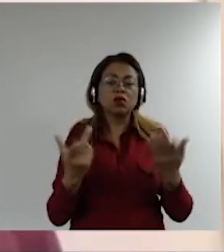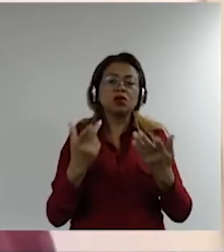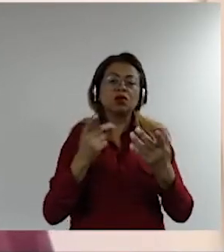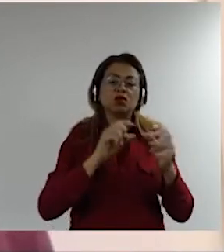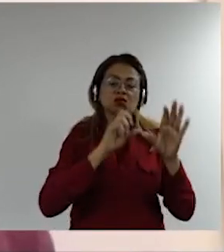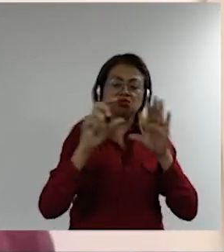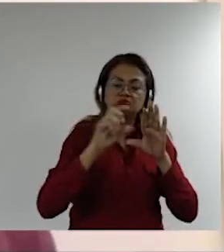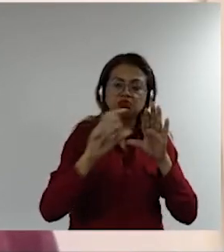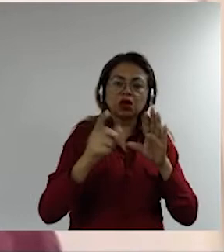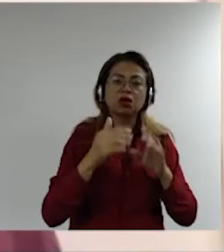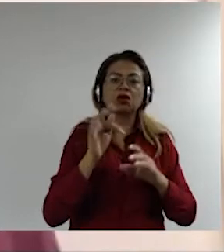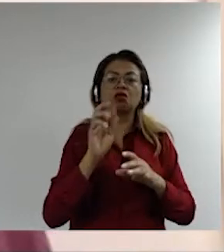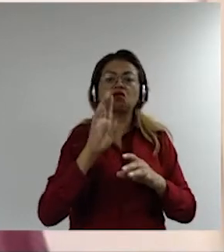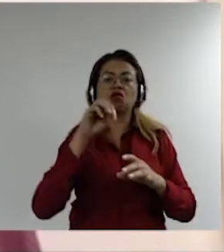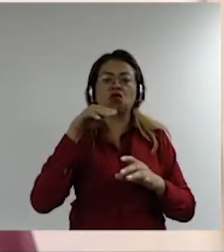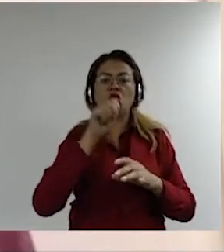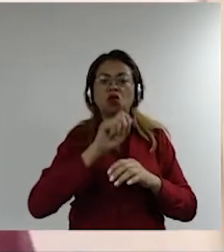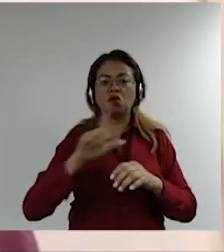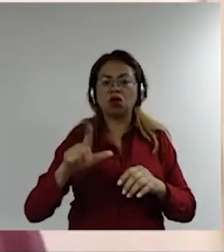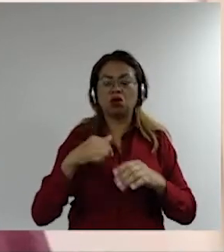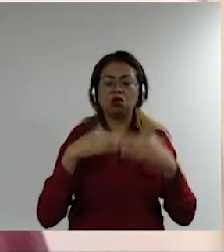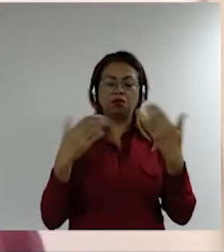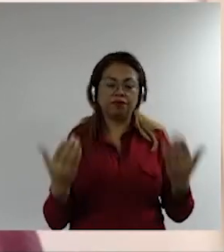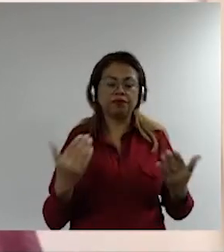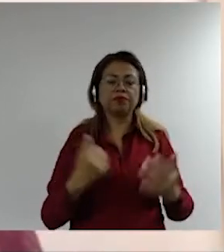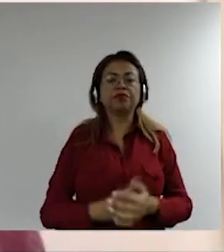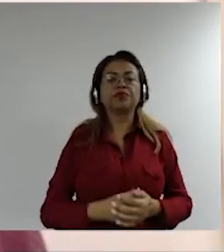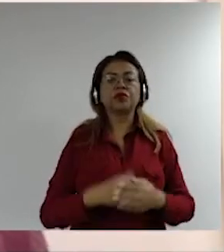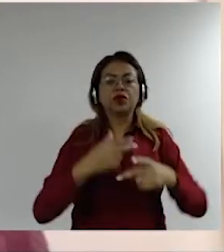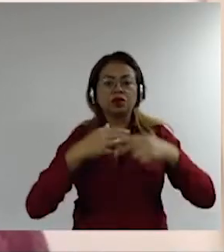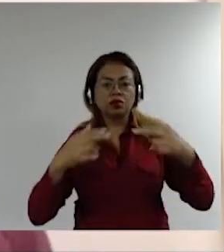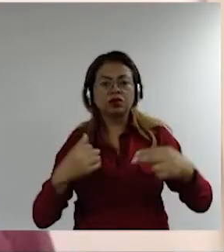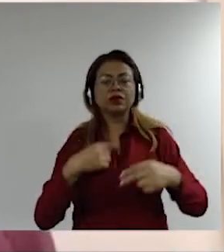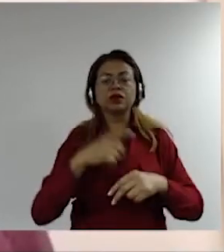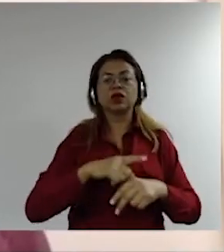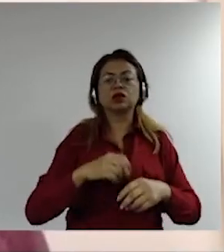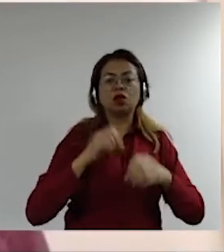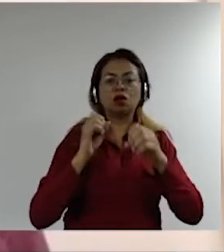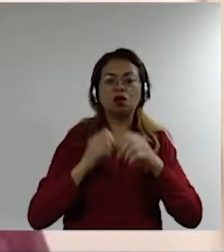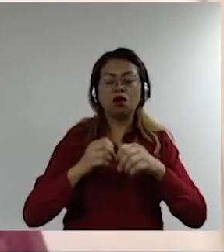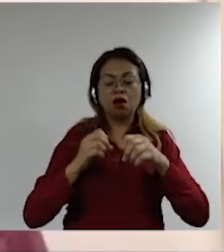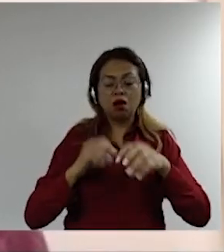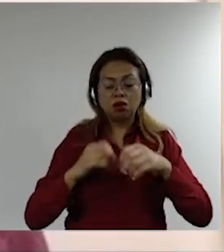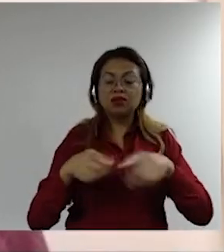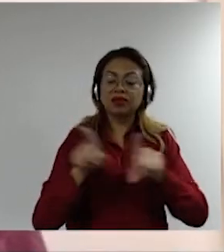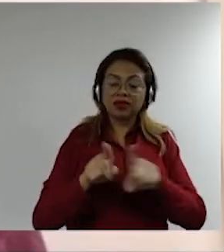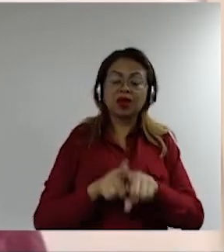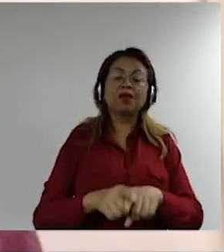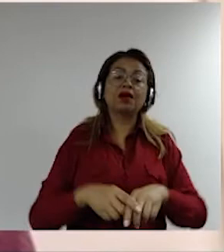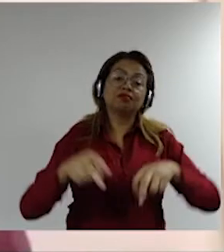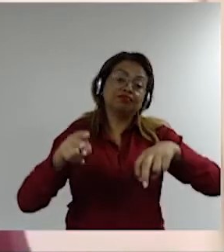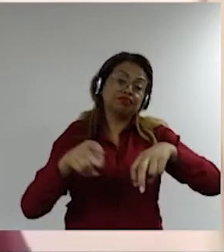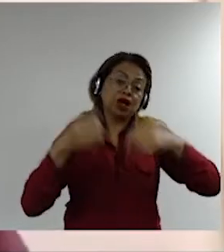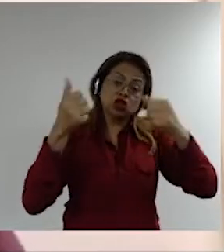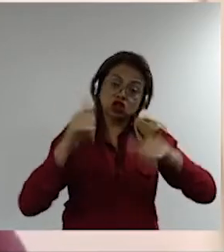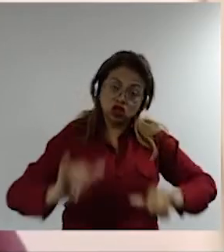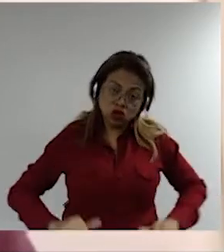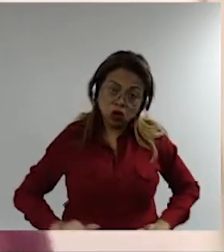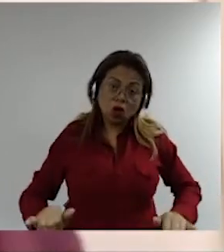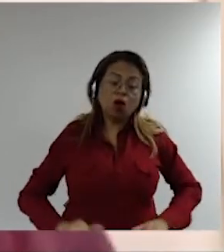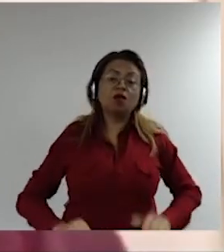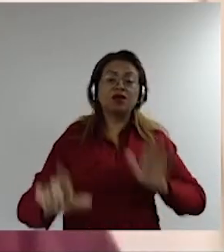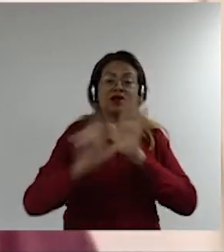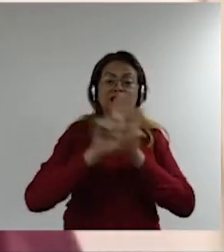questões. O Brasil é o país do formalismo, a educação é vítima do formalismo. As leis frequentemente